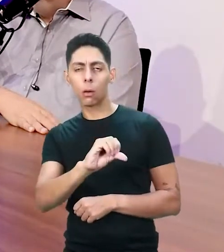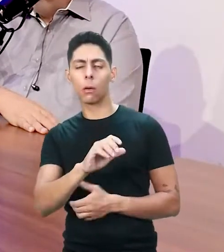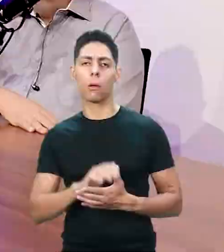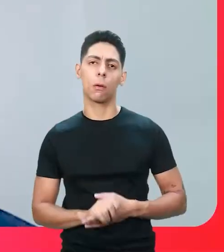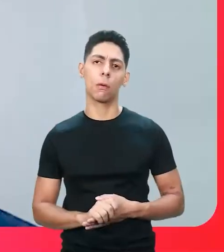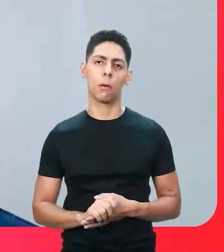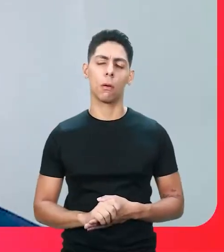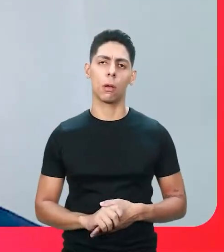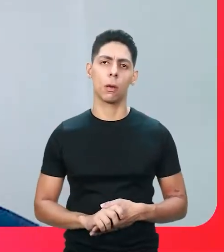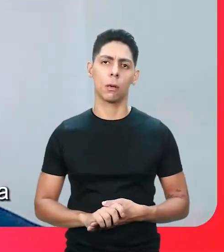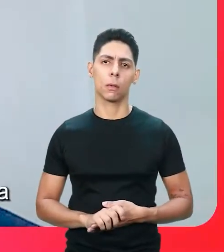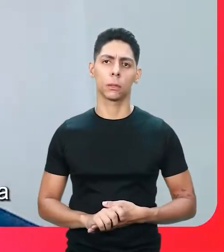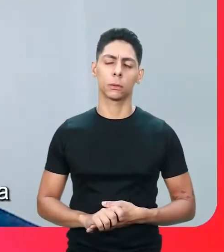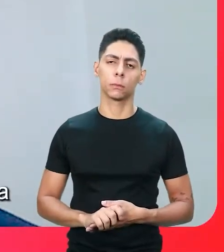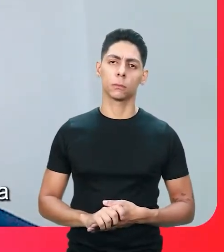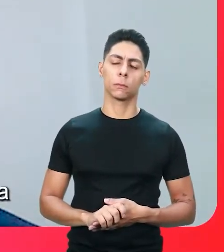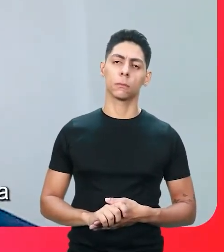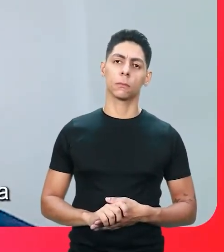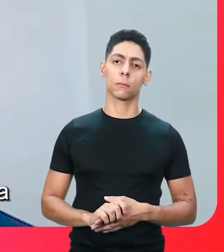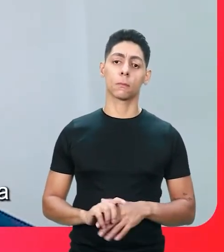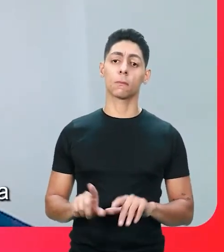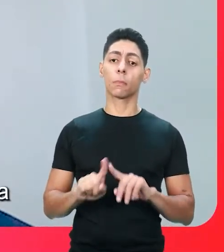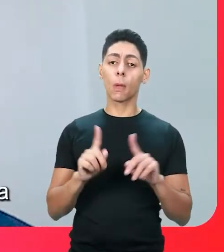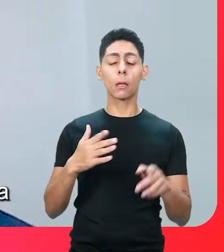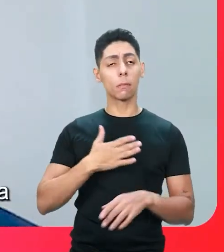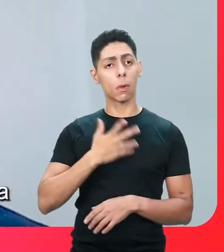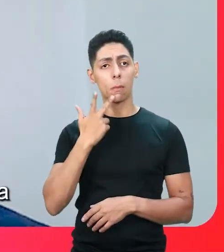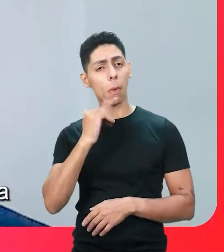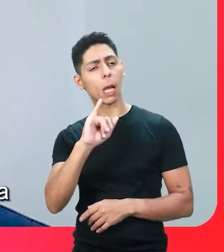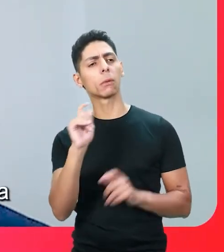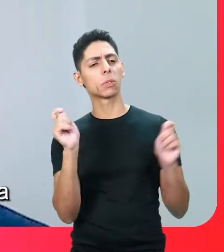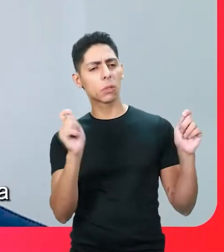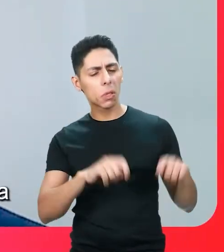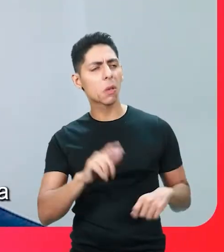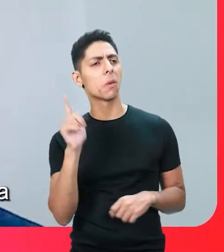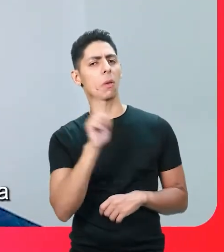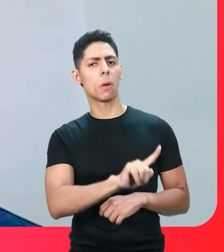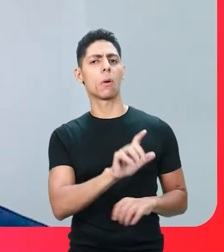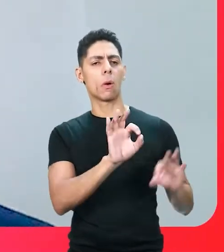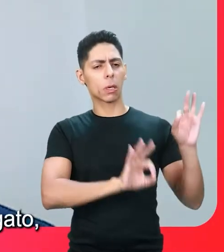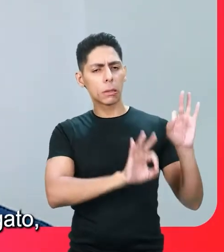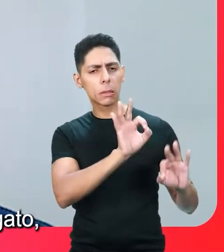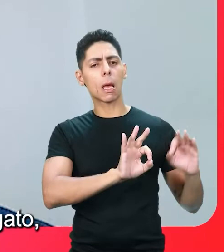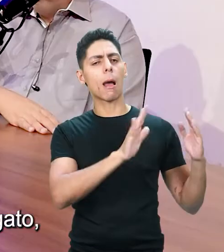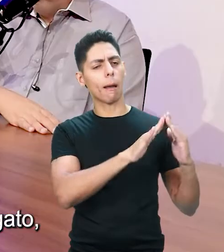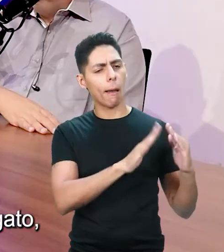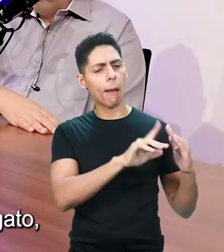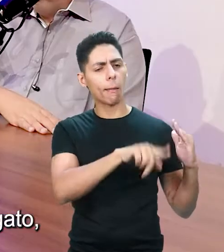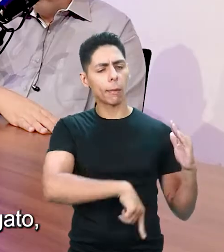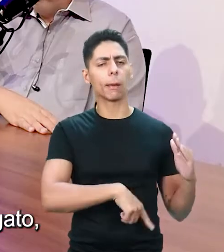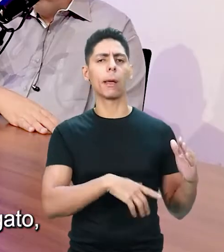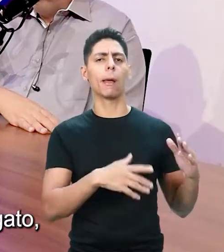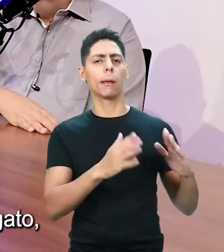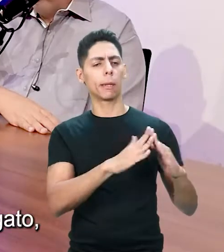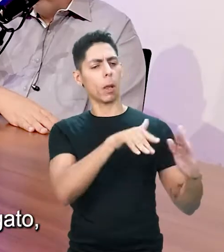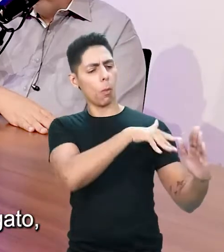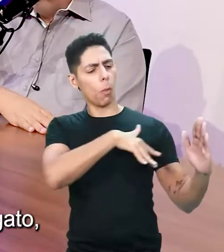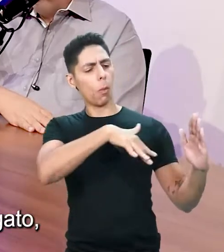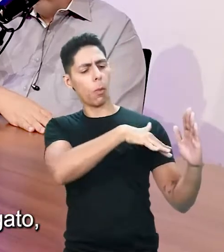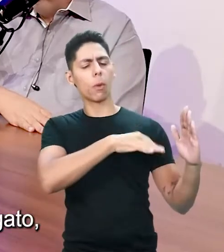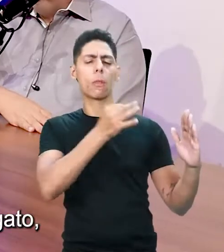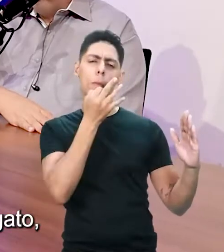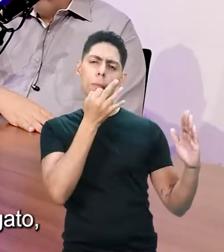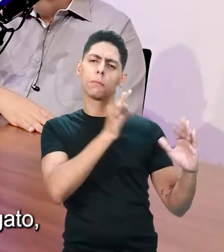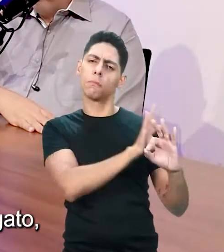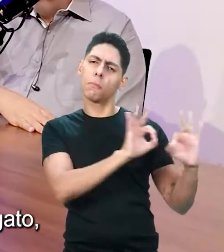aí, assim, meu pai conseguiu estruturar bem a casa e tal, uma casa gostosa, casa com quintal. Na nossa infância